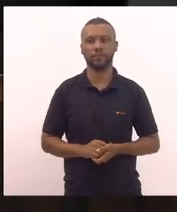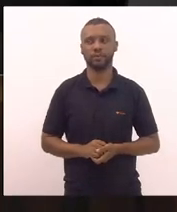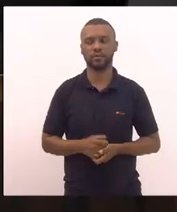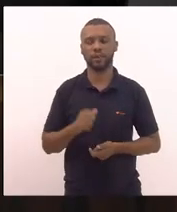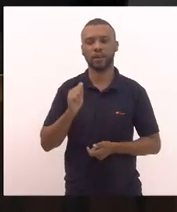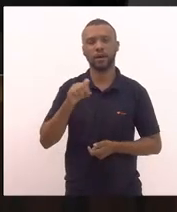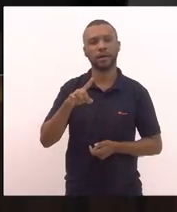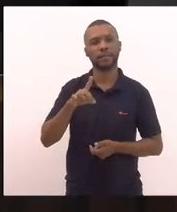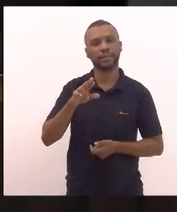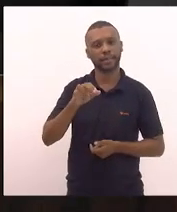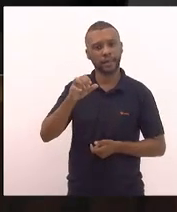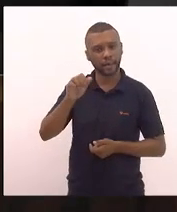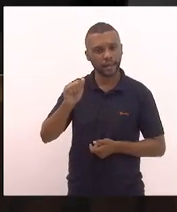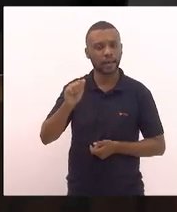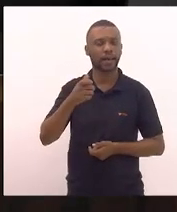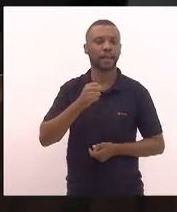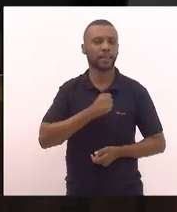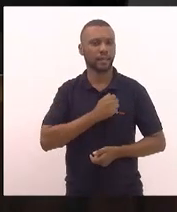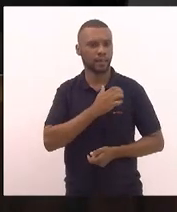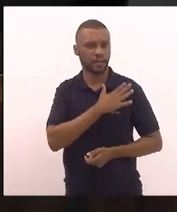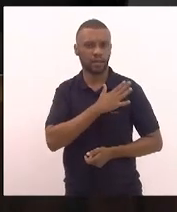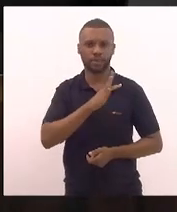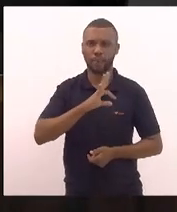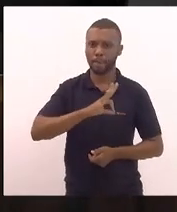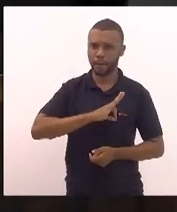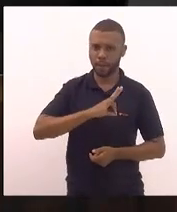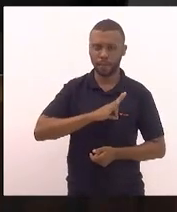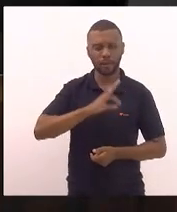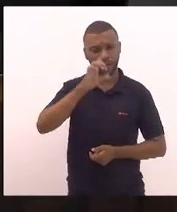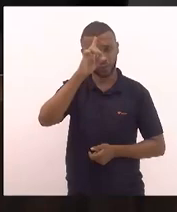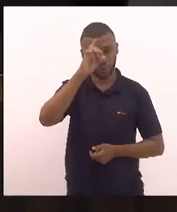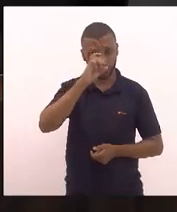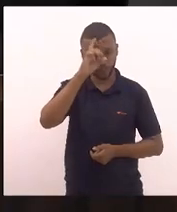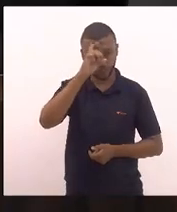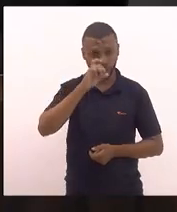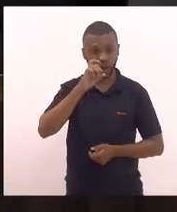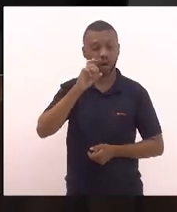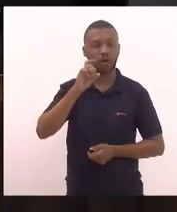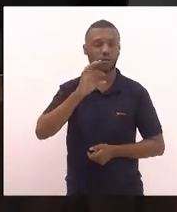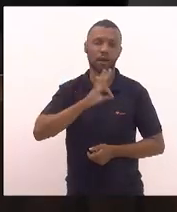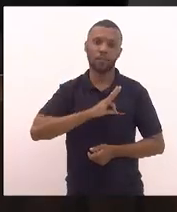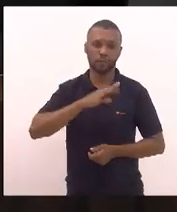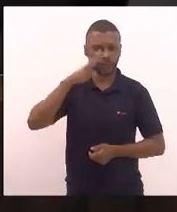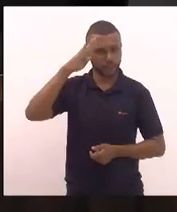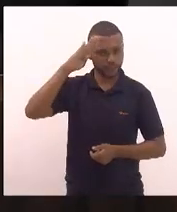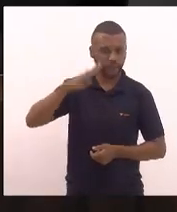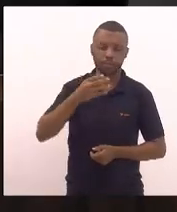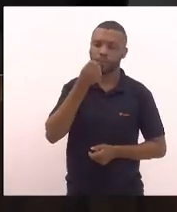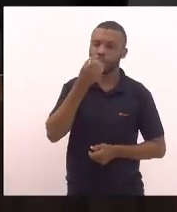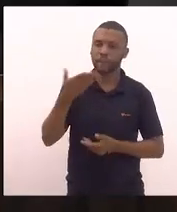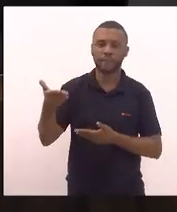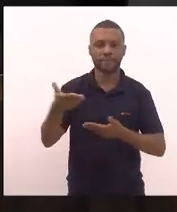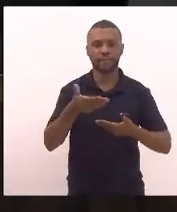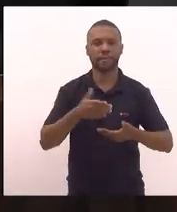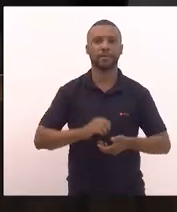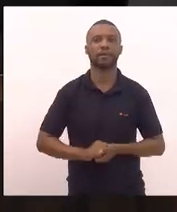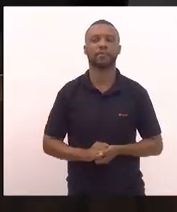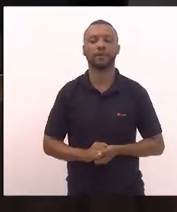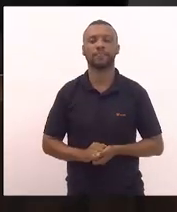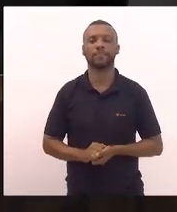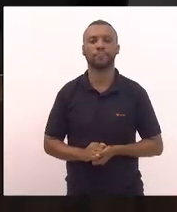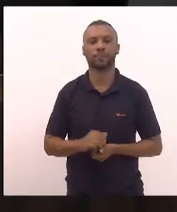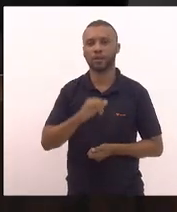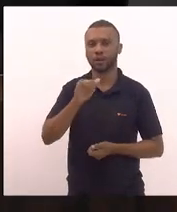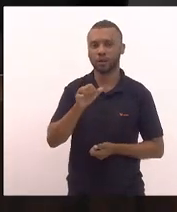André Reis, sargenta PM do Hospital Central da Polícia Militar, seja muito bem-vinda. O senhor